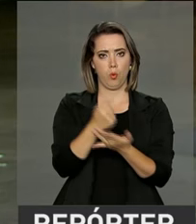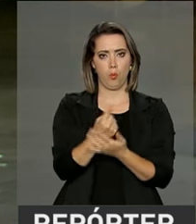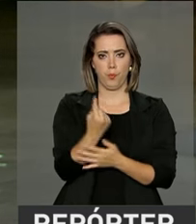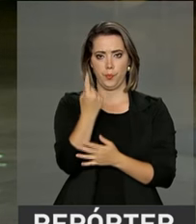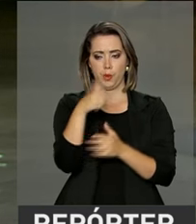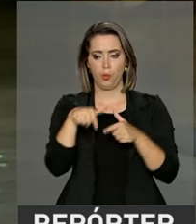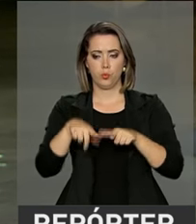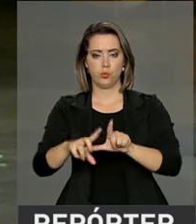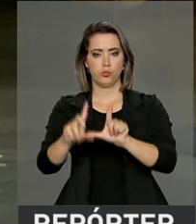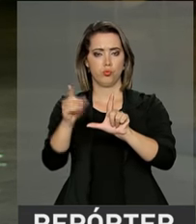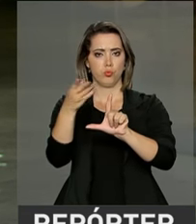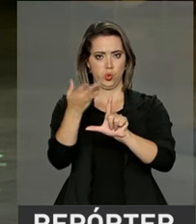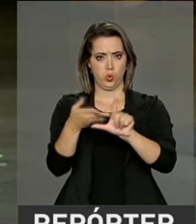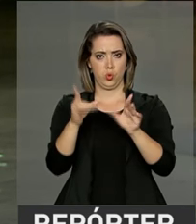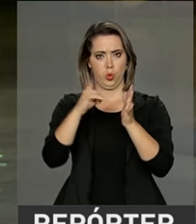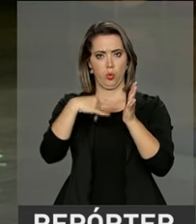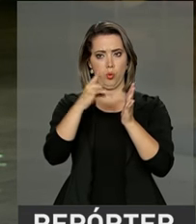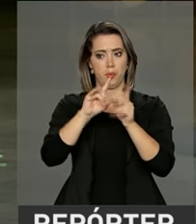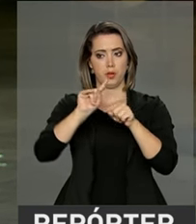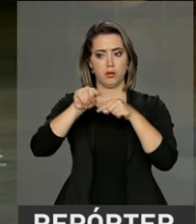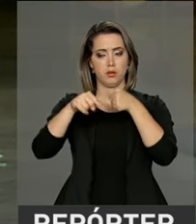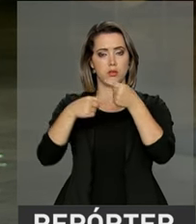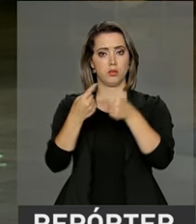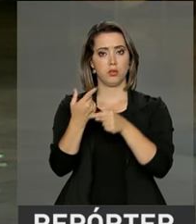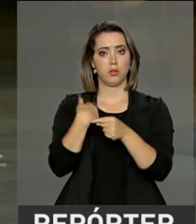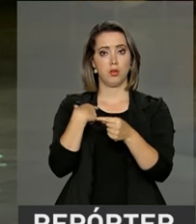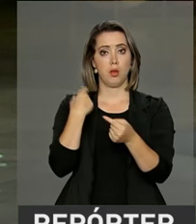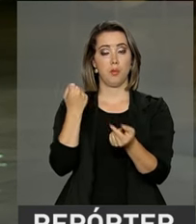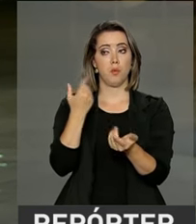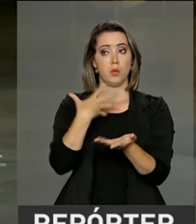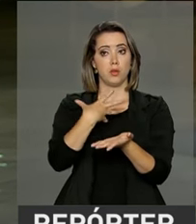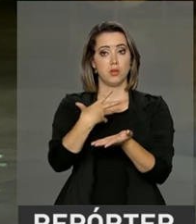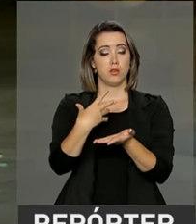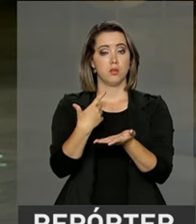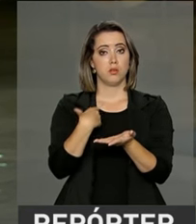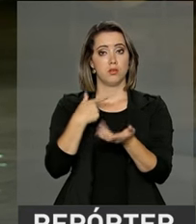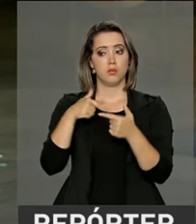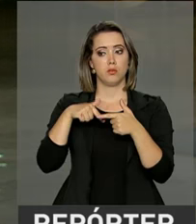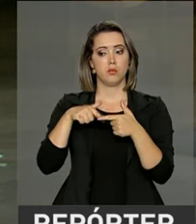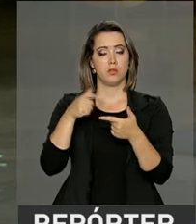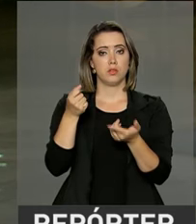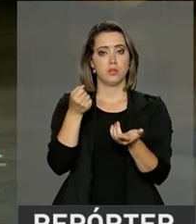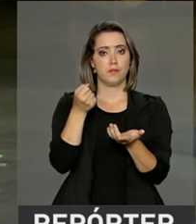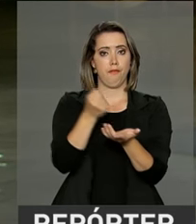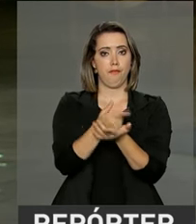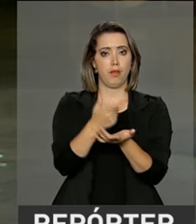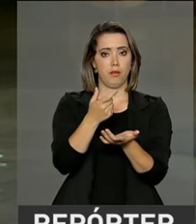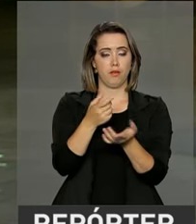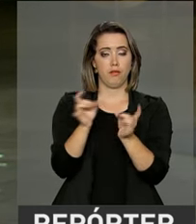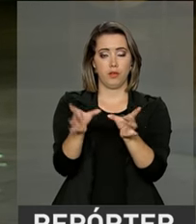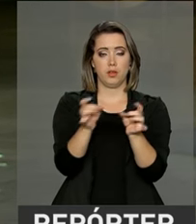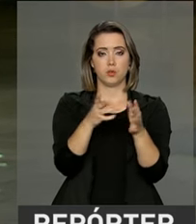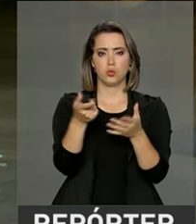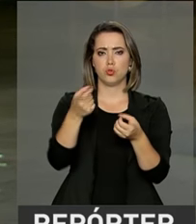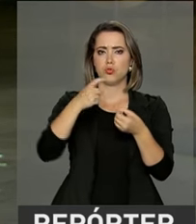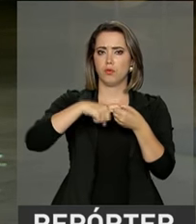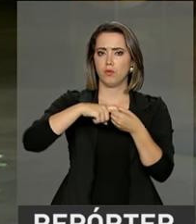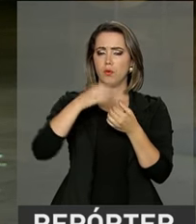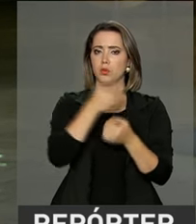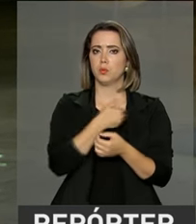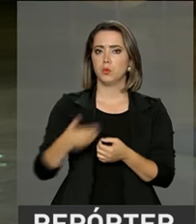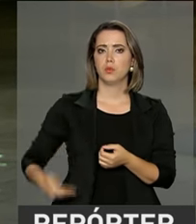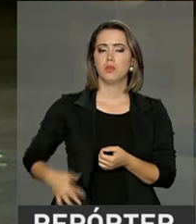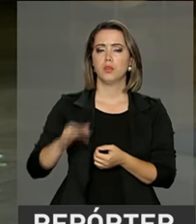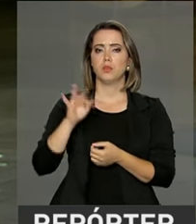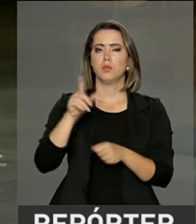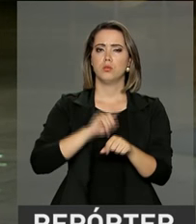Tesouro Nacional e ela vai resgatar esse título, ou seja, vender de volta para o governo federal depois de